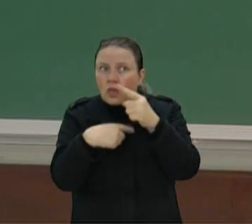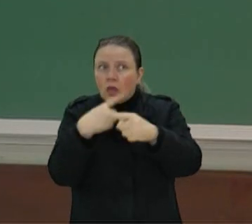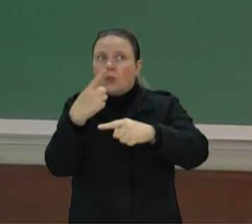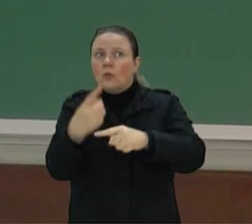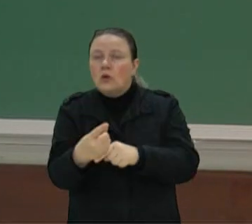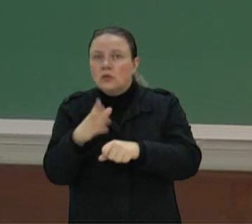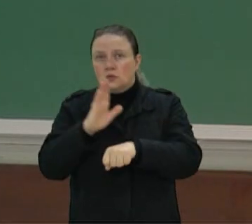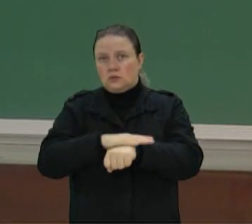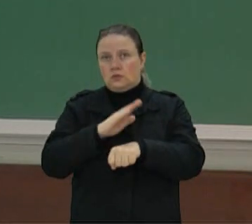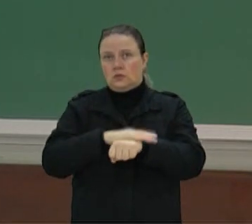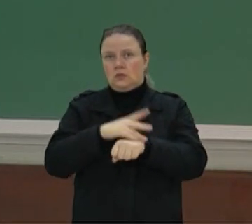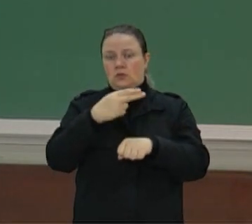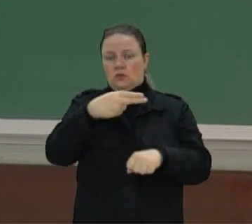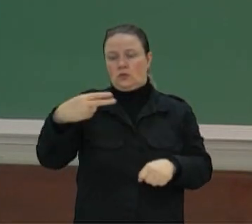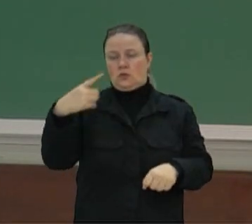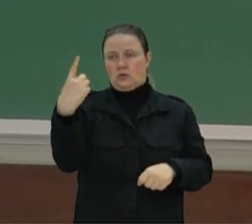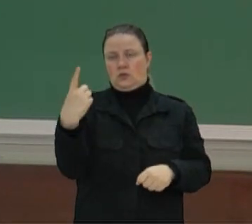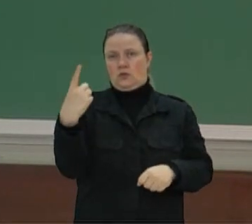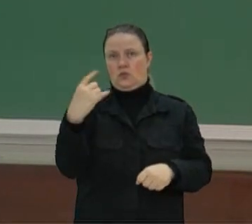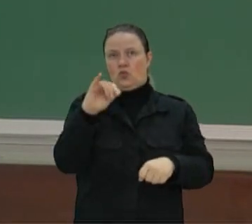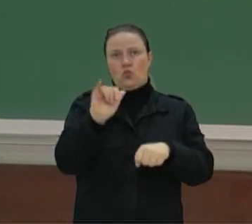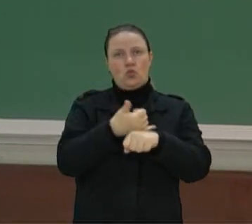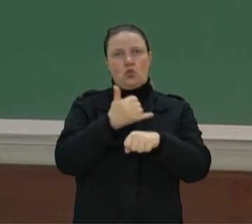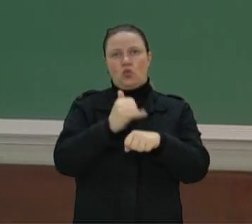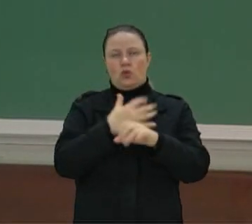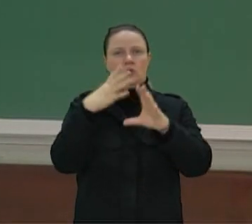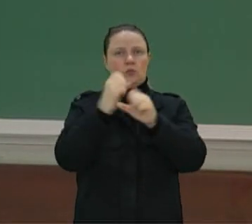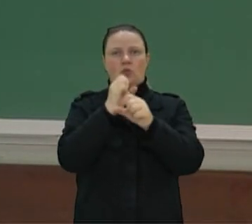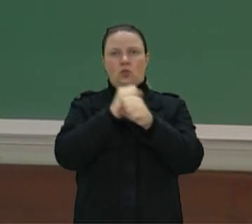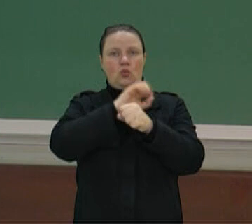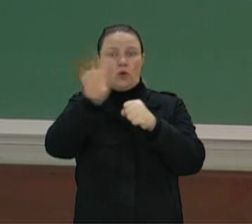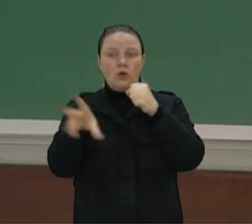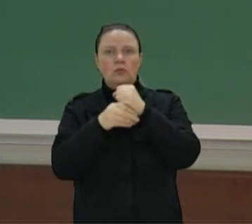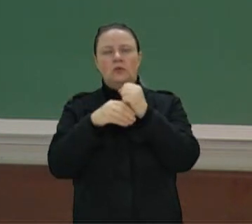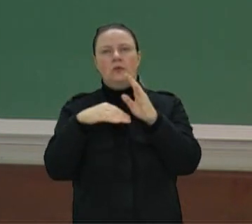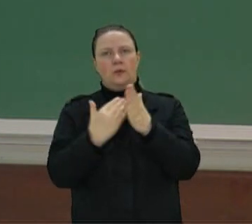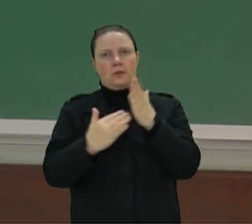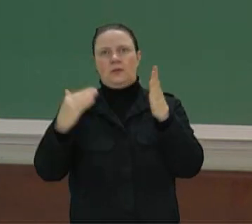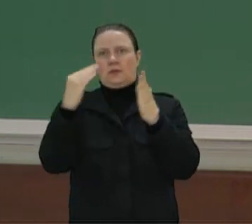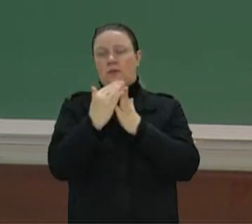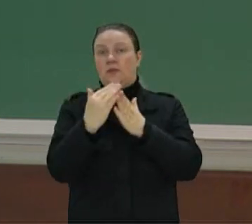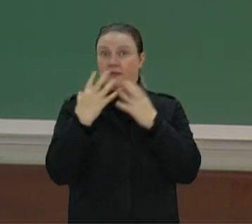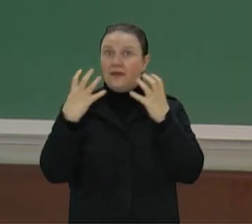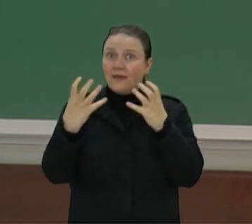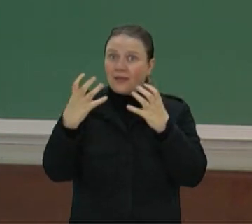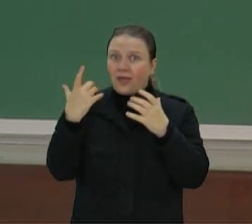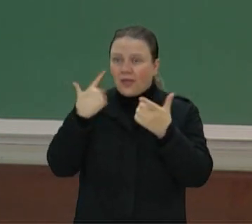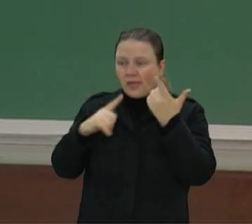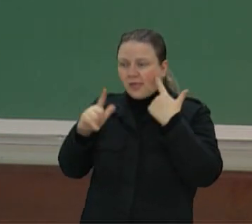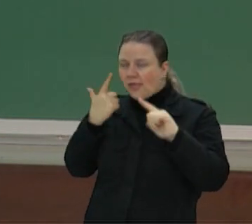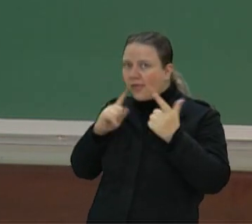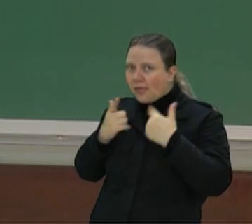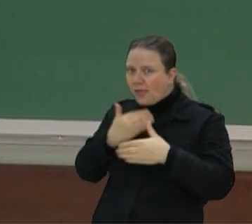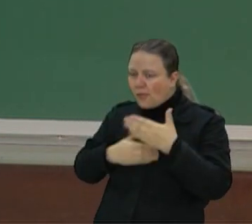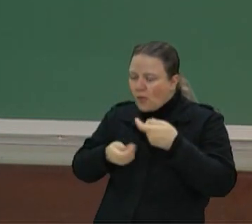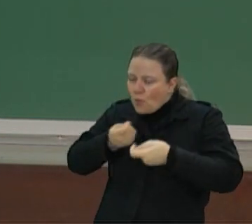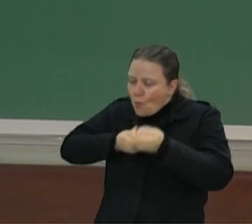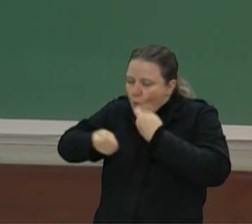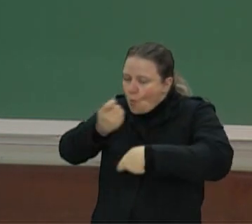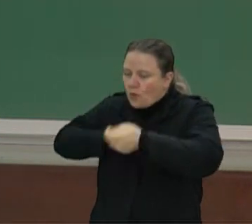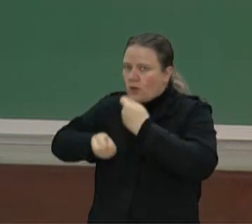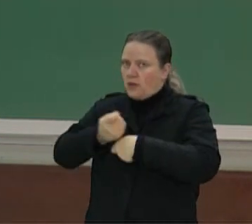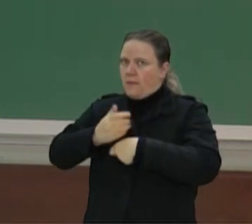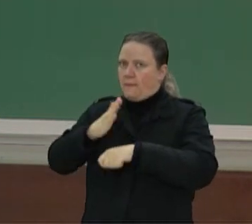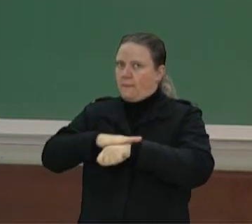desse tempo aqui igual a 1, os juros compostos ainda vai ser maior. Então se você quer emprestar e ganhar mais, empreste a juro